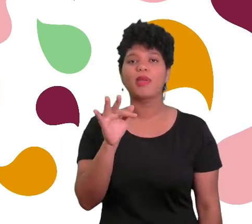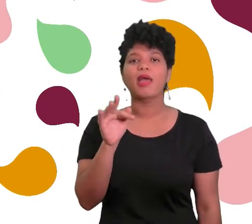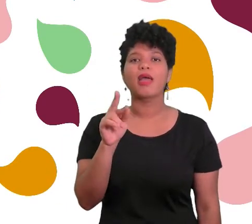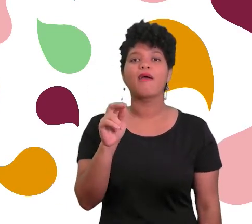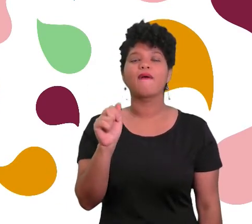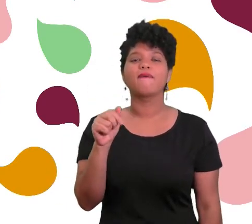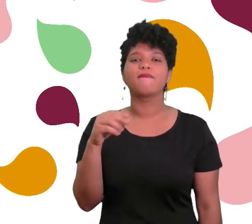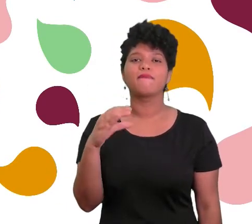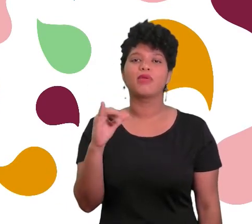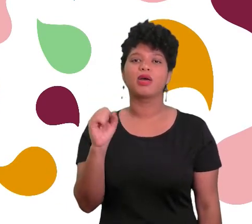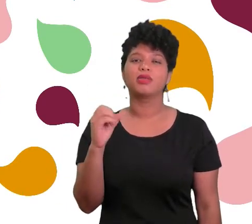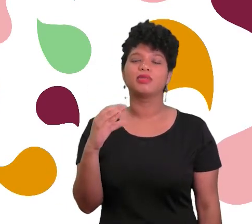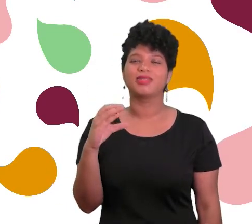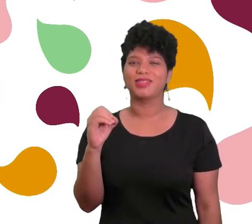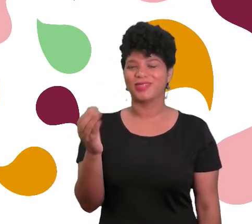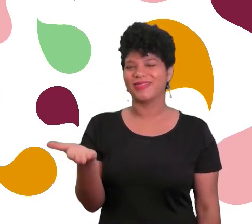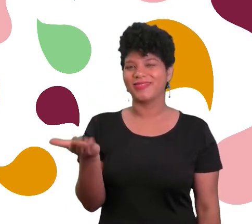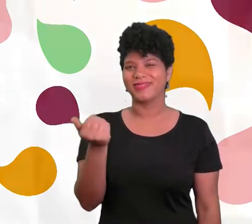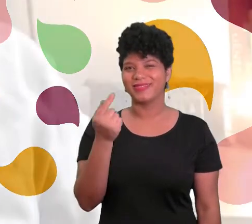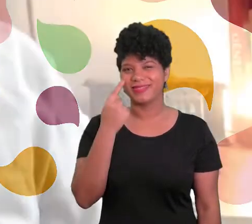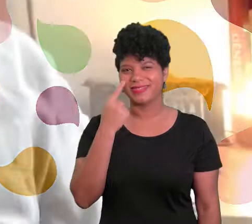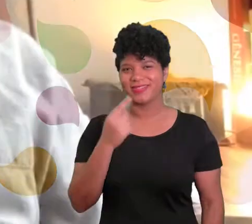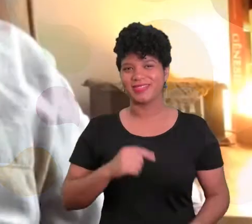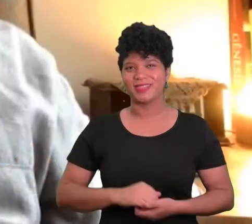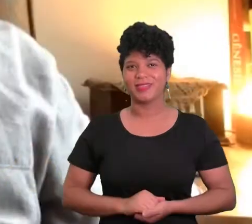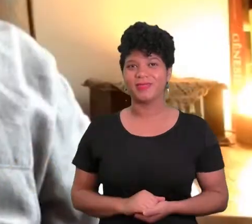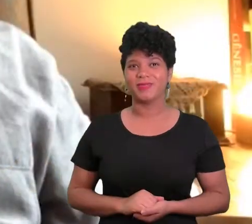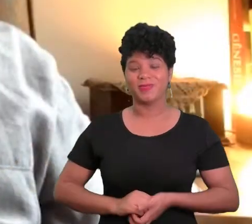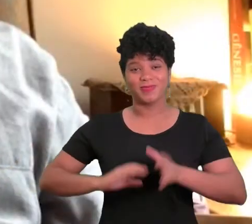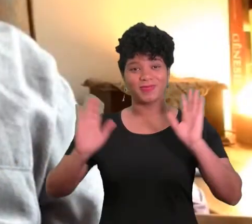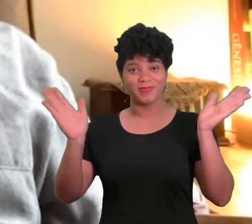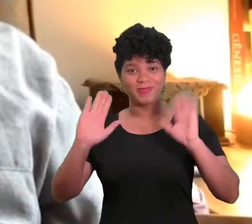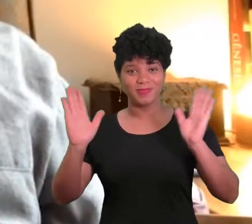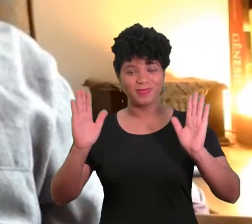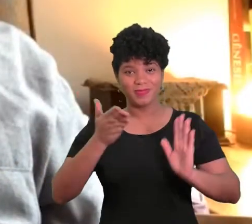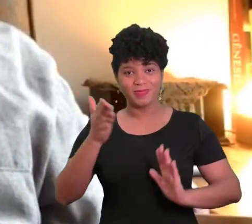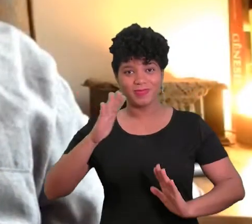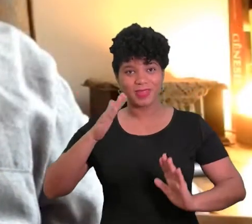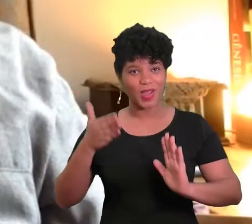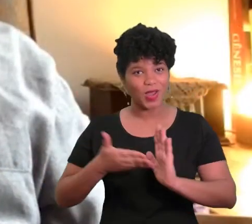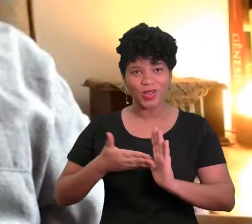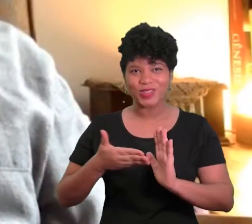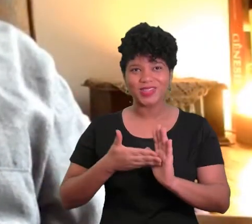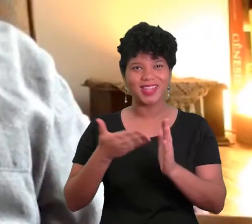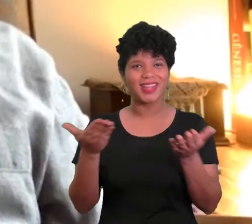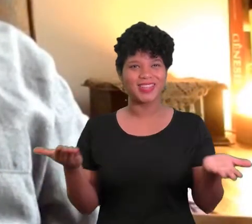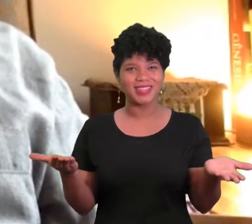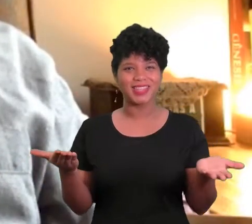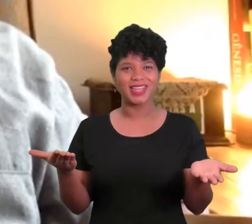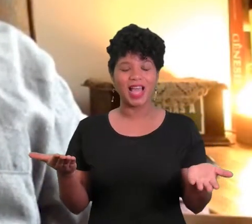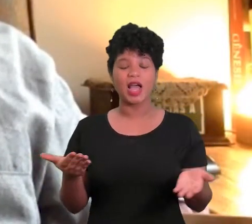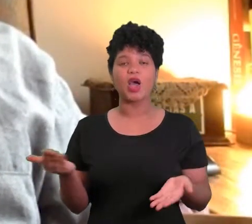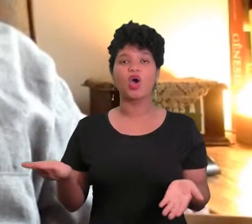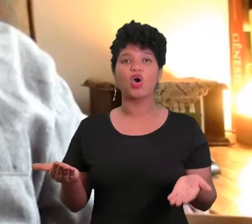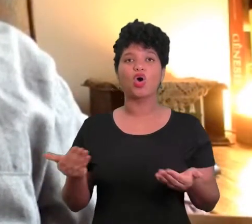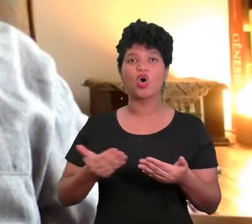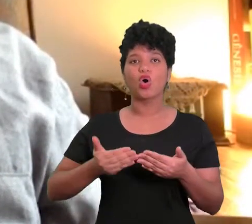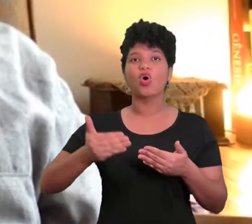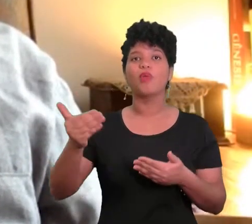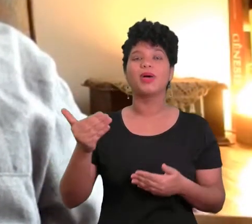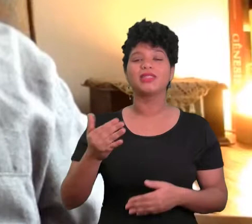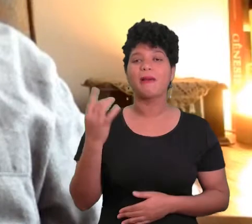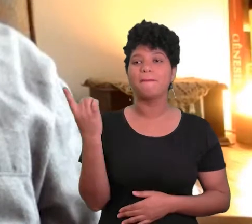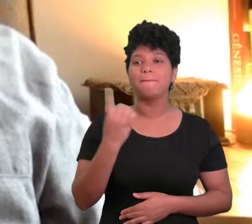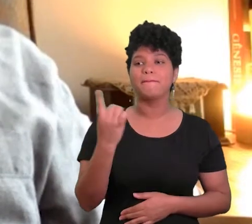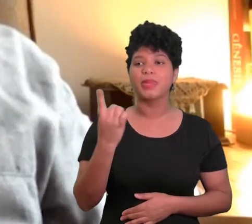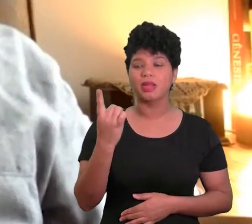César Filho, que troca uma ideia agora aqui com a gente. Olá a todos, todas e todes. Tem início agora a